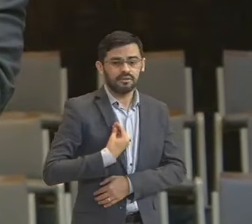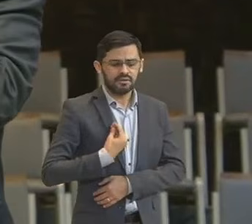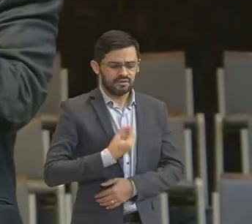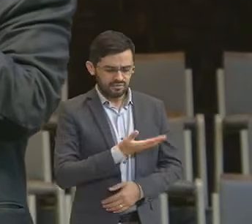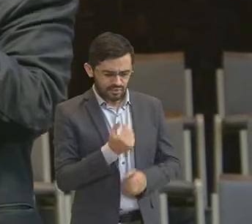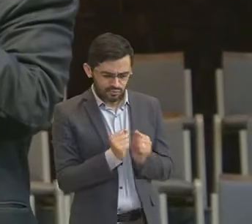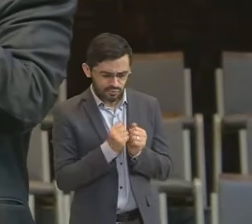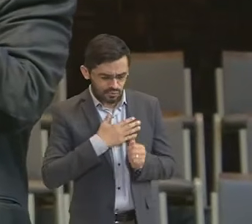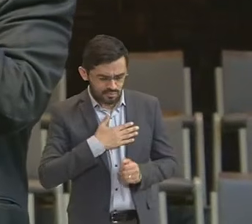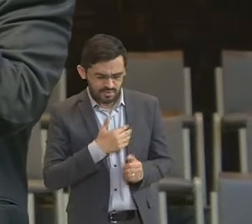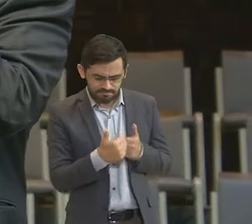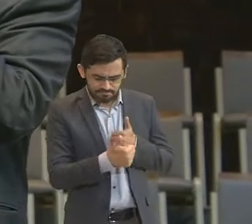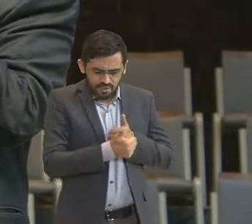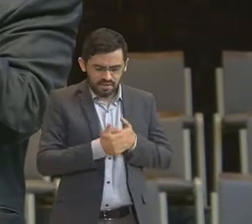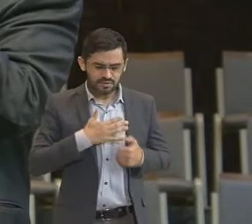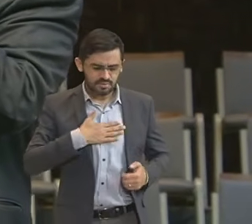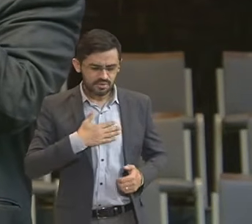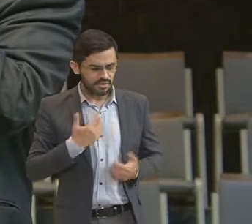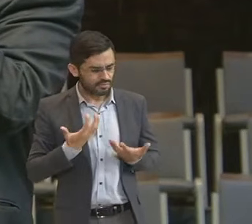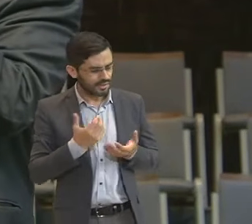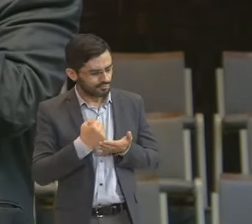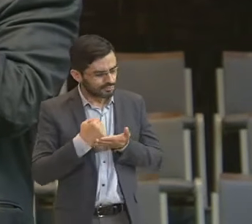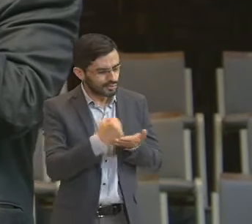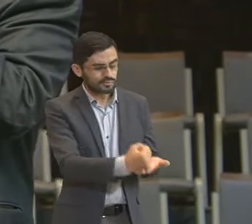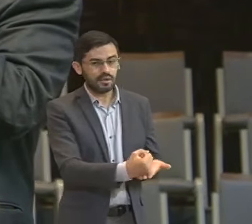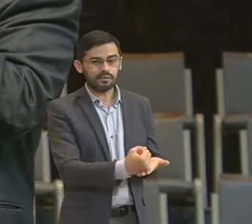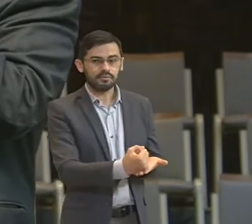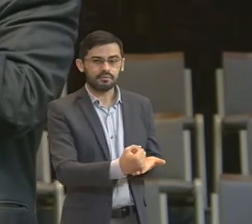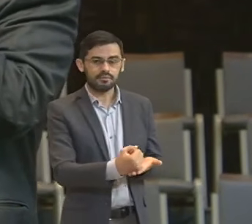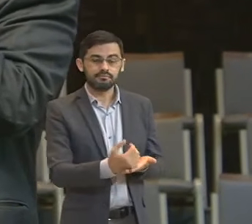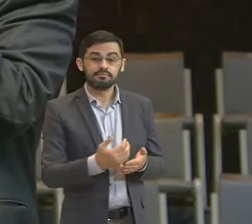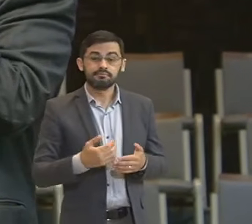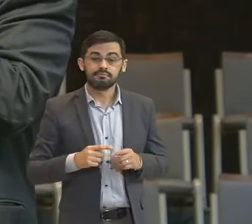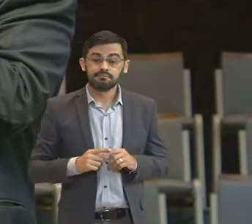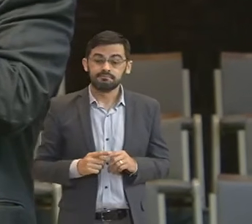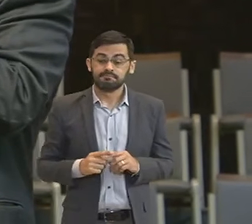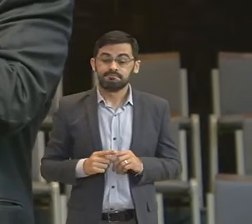Vem comigo, chega perto de mim, deixa eu fazer essa obra na tua vida.